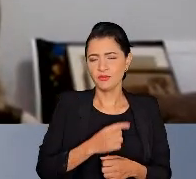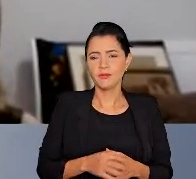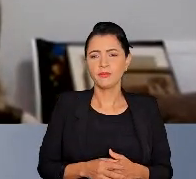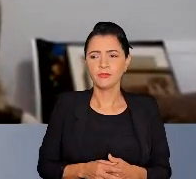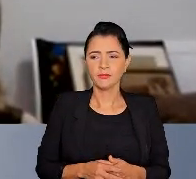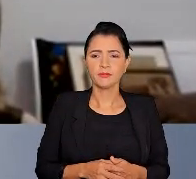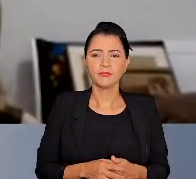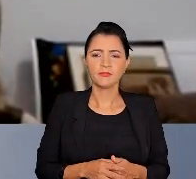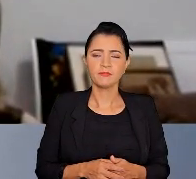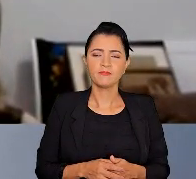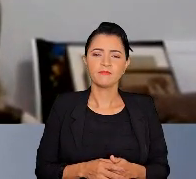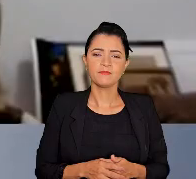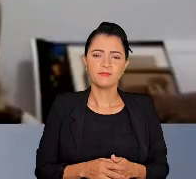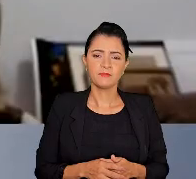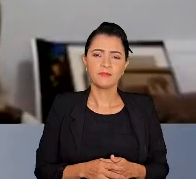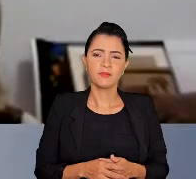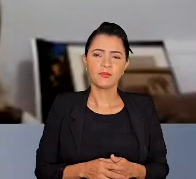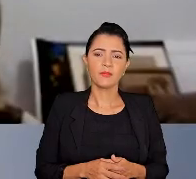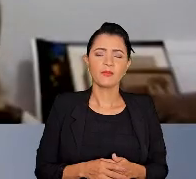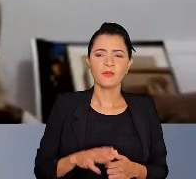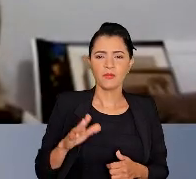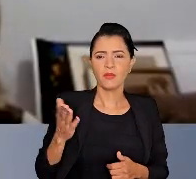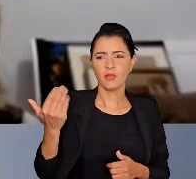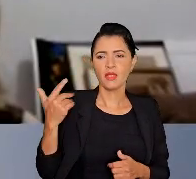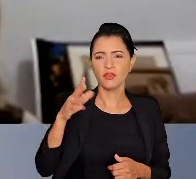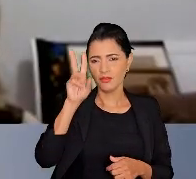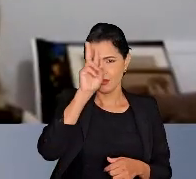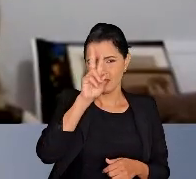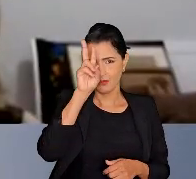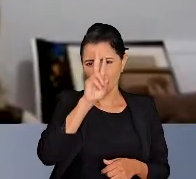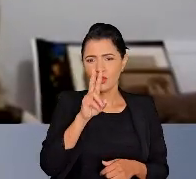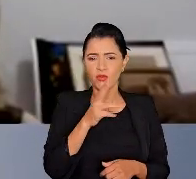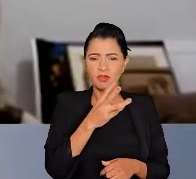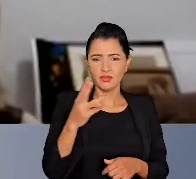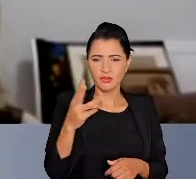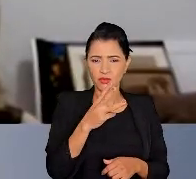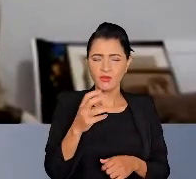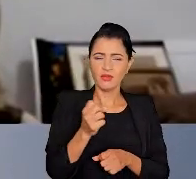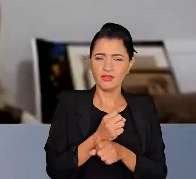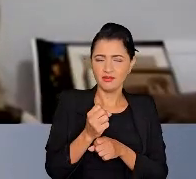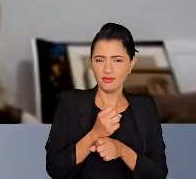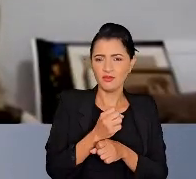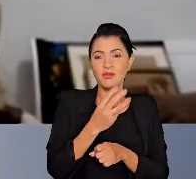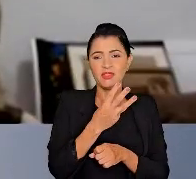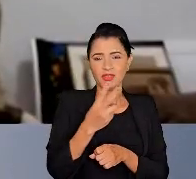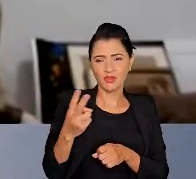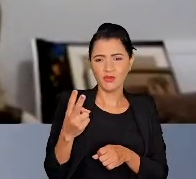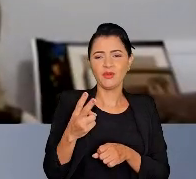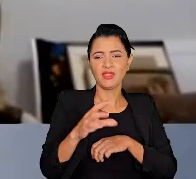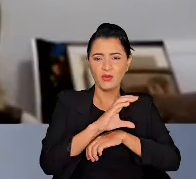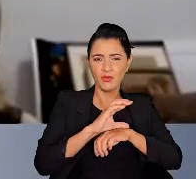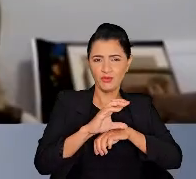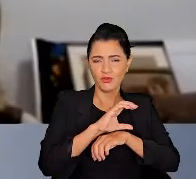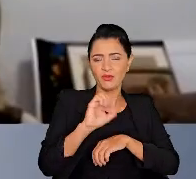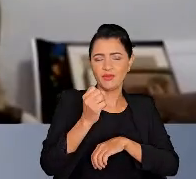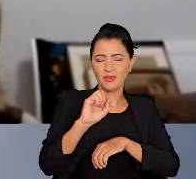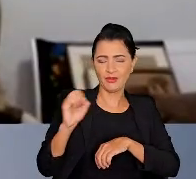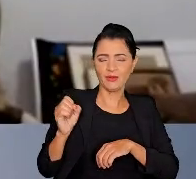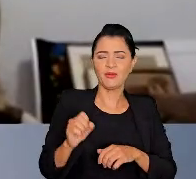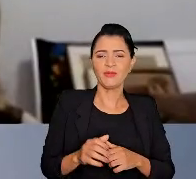né? Quando nós estamos lembrando dos 32 anos da nossa Constituição Federal, às vezes